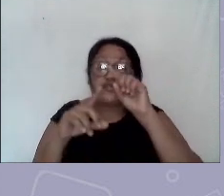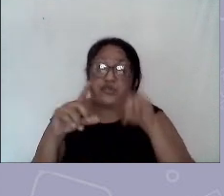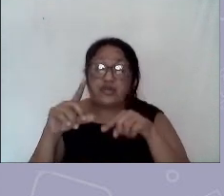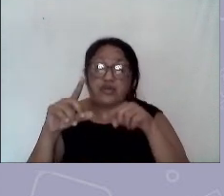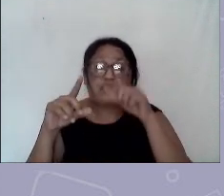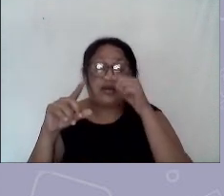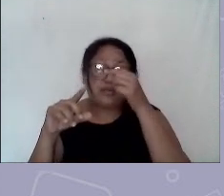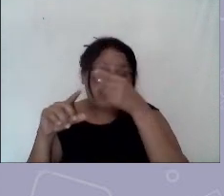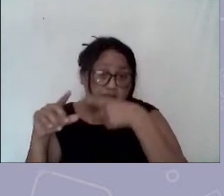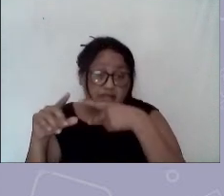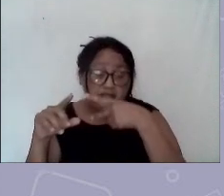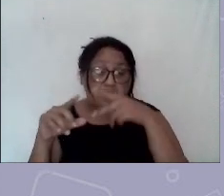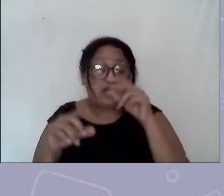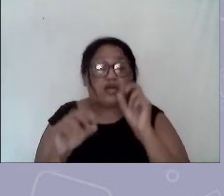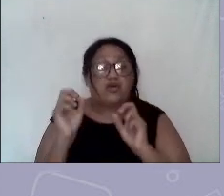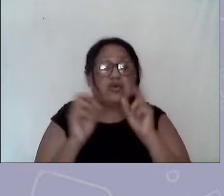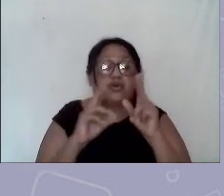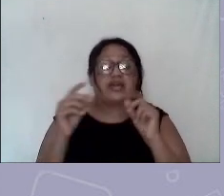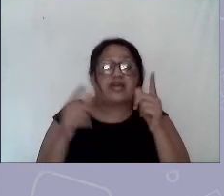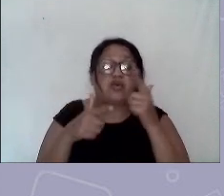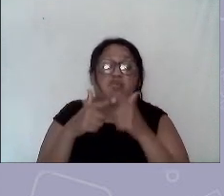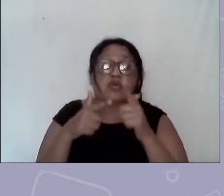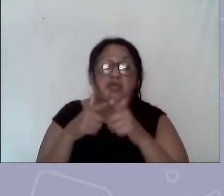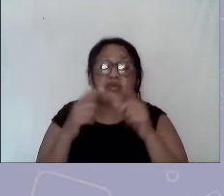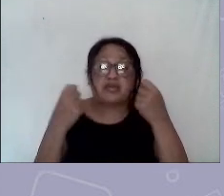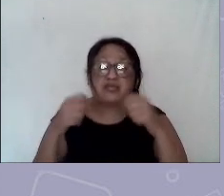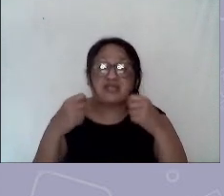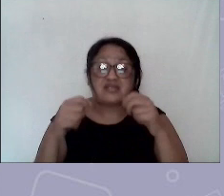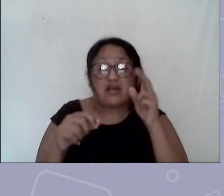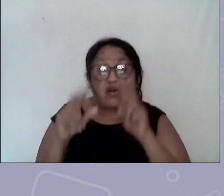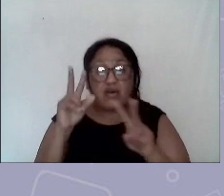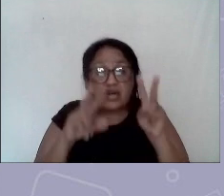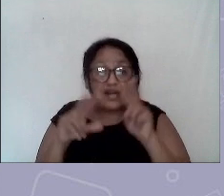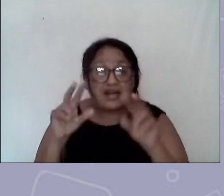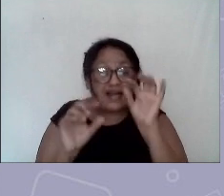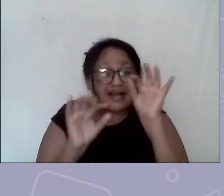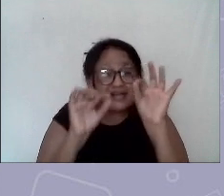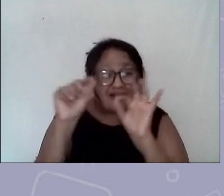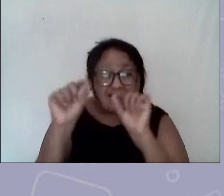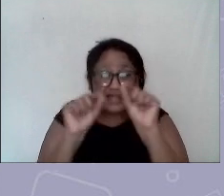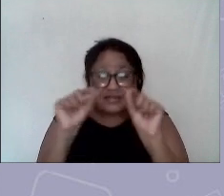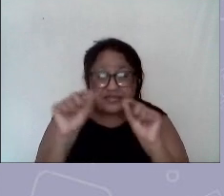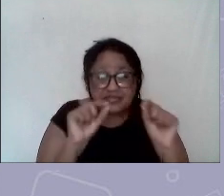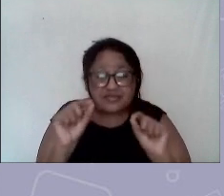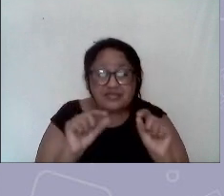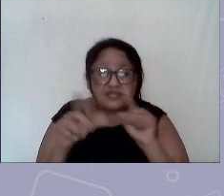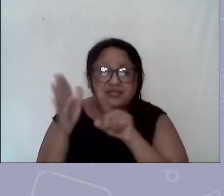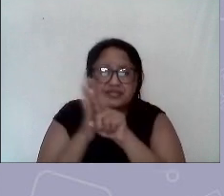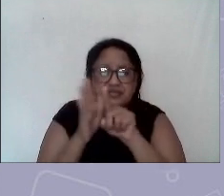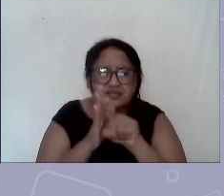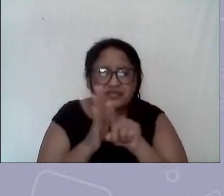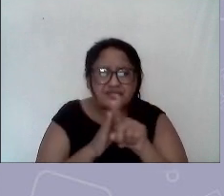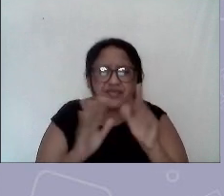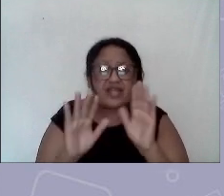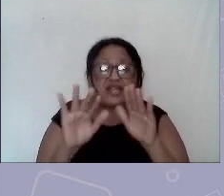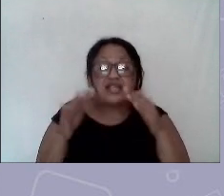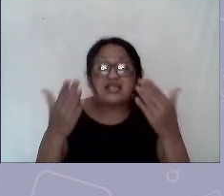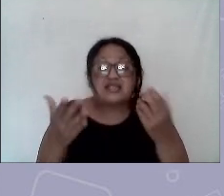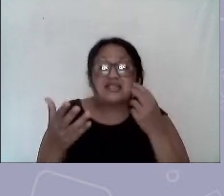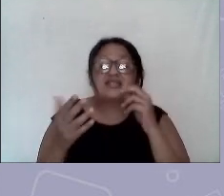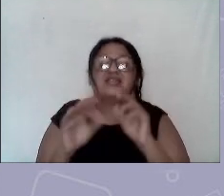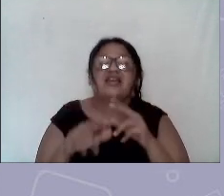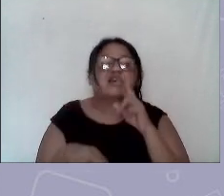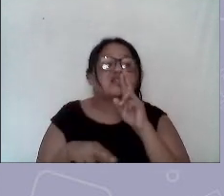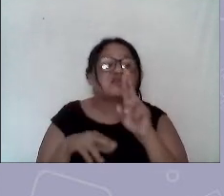então esse é um problema em a gente vai ter que olhar cada alternativa né e dizer qual que é a alternativa